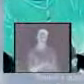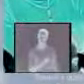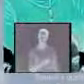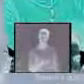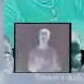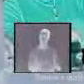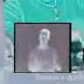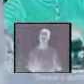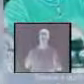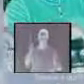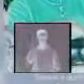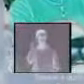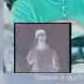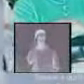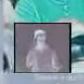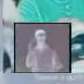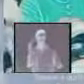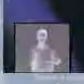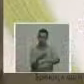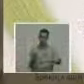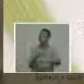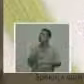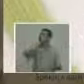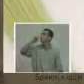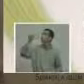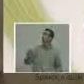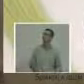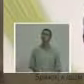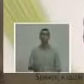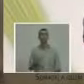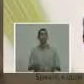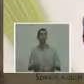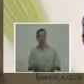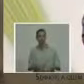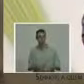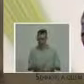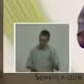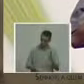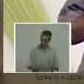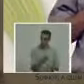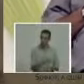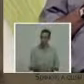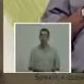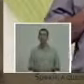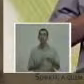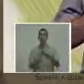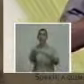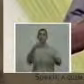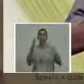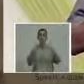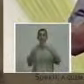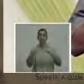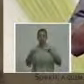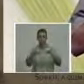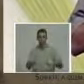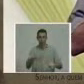porta, fica lá 3 dias em jejum e oração. E o livro conta, no